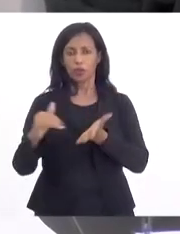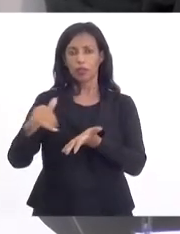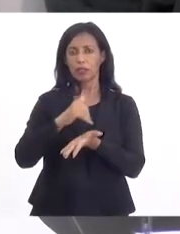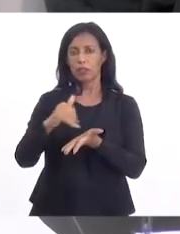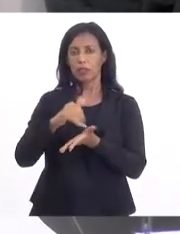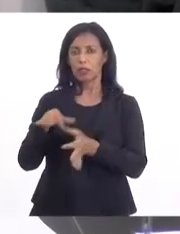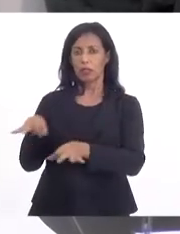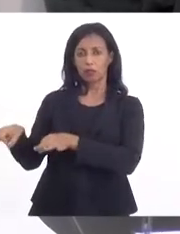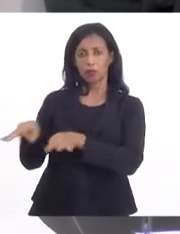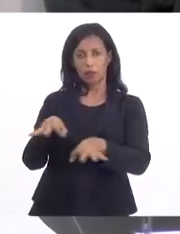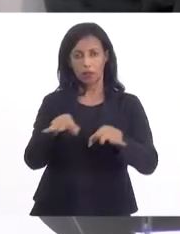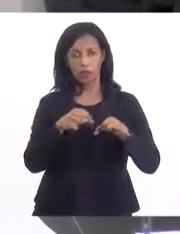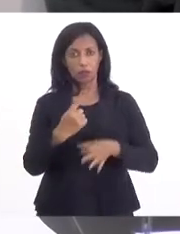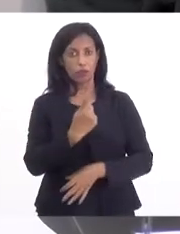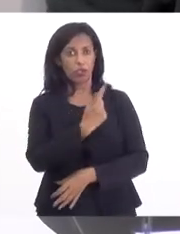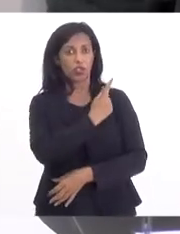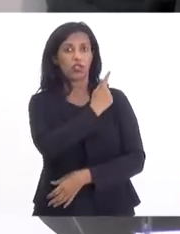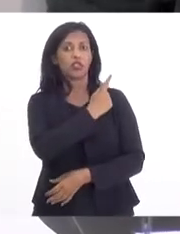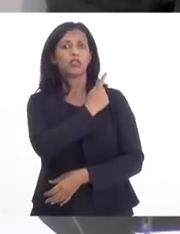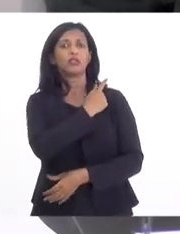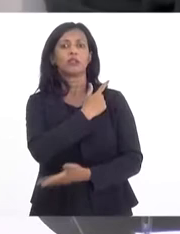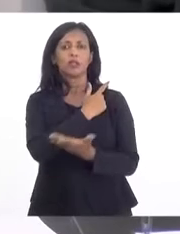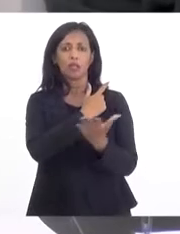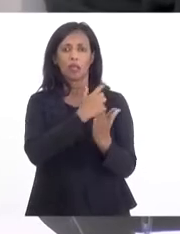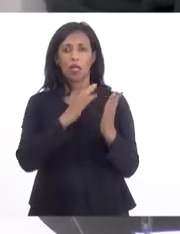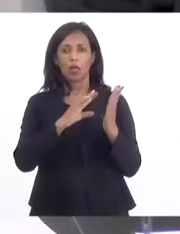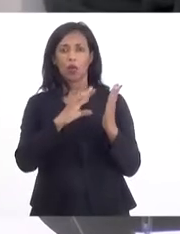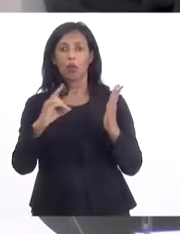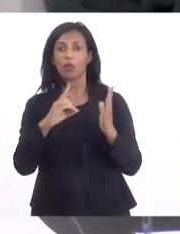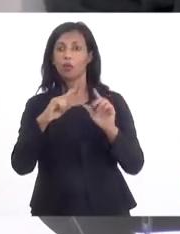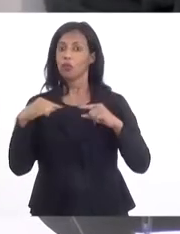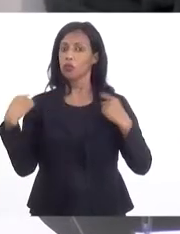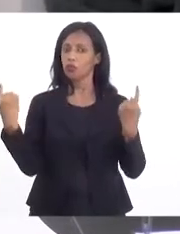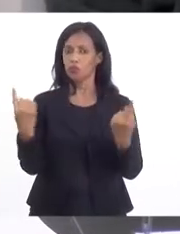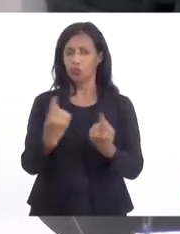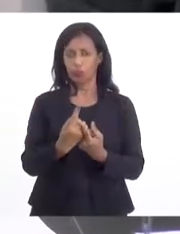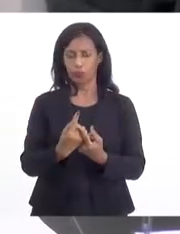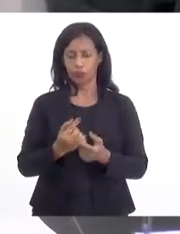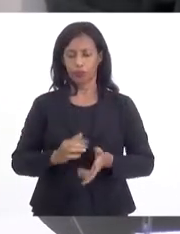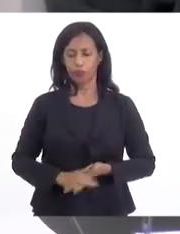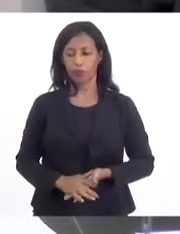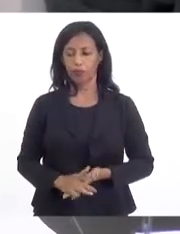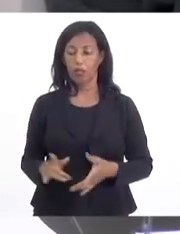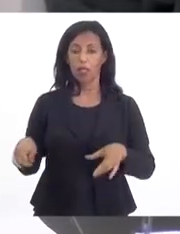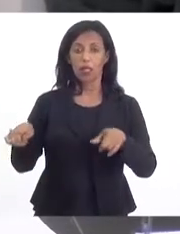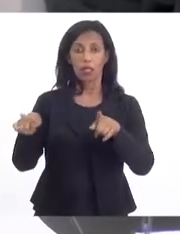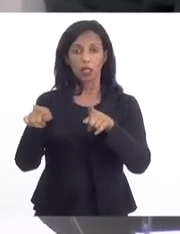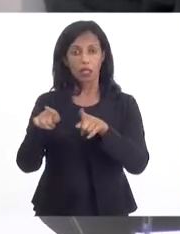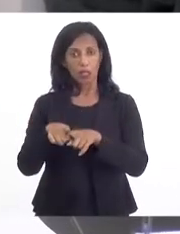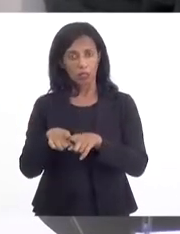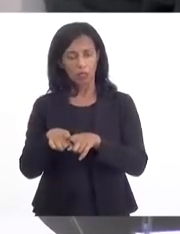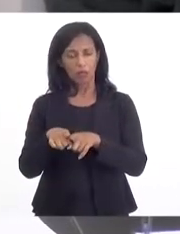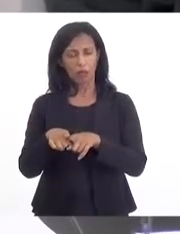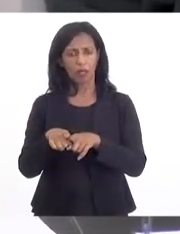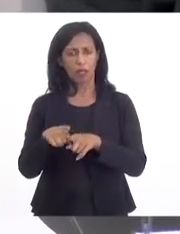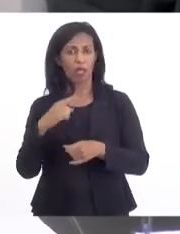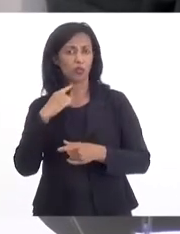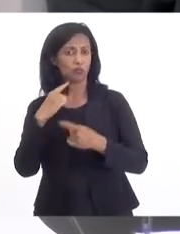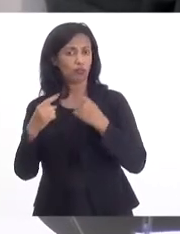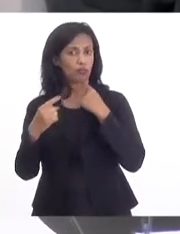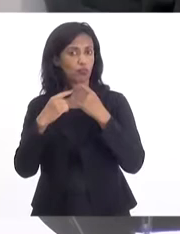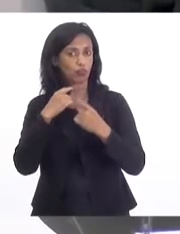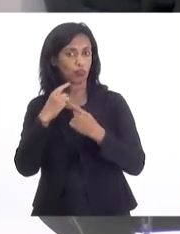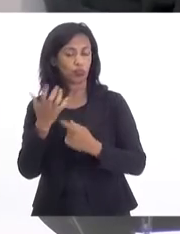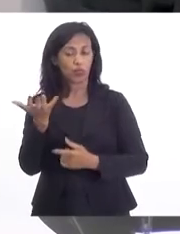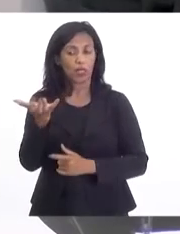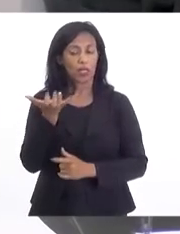Planejamento e Gestão, que é a coordenadora de tudo. E, previamente aos questionamentos,